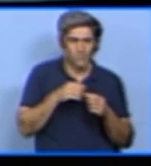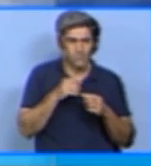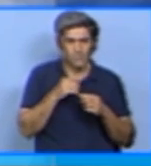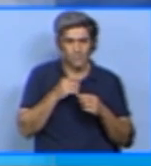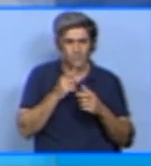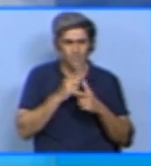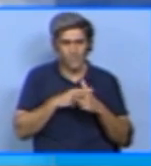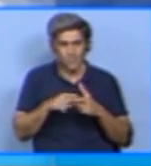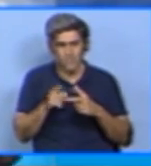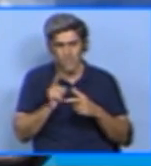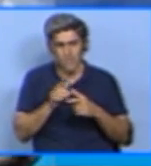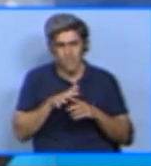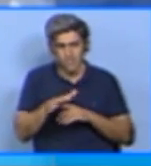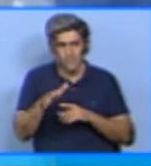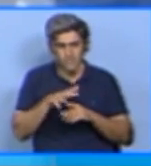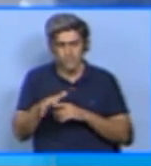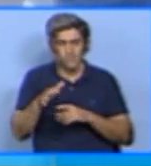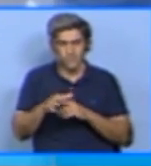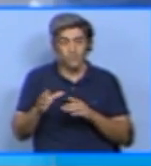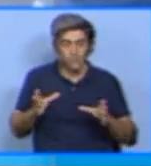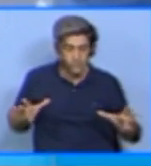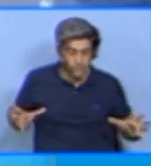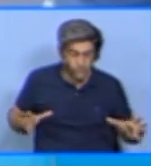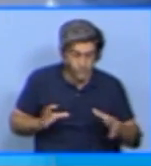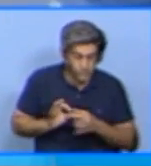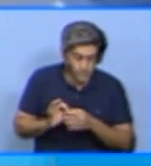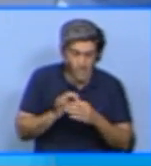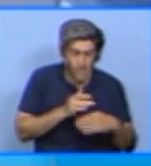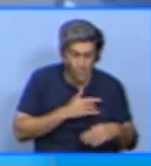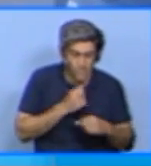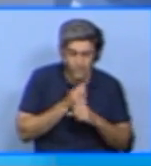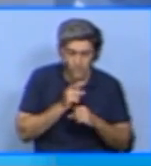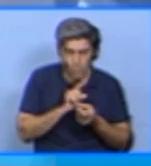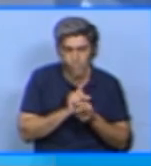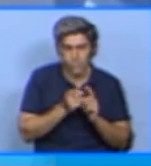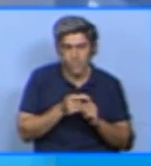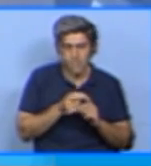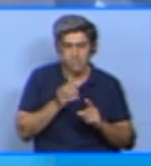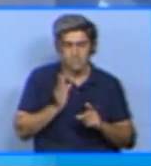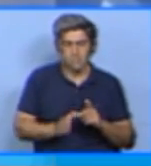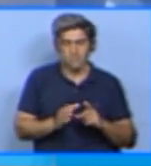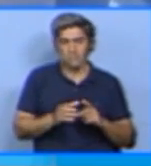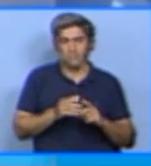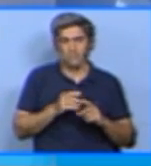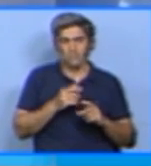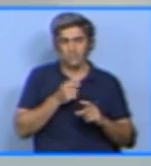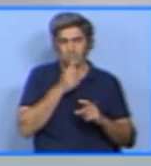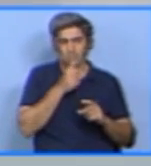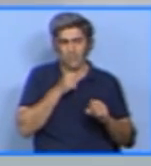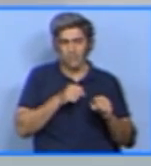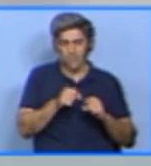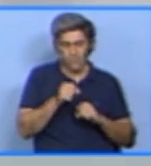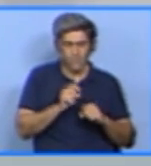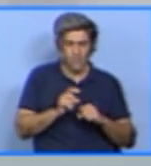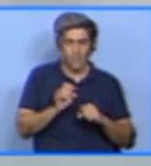torna divisora. Em vez de convergir no amor e no serviço, se torna prepotente, dominadora,